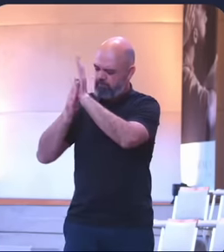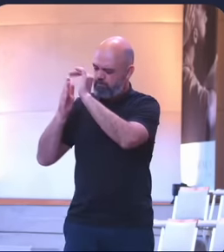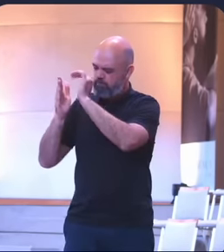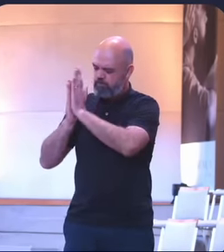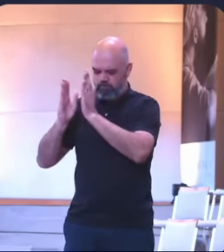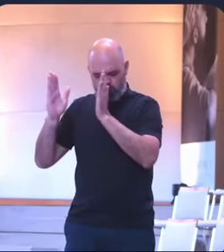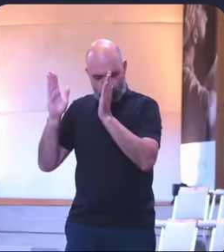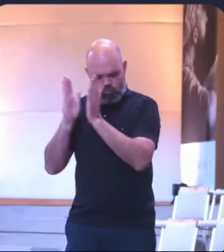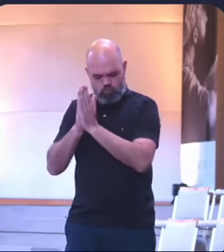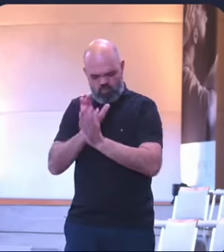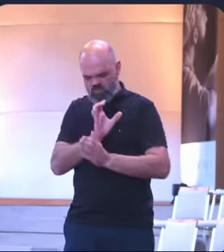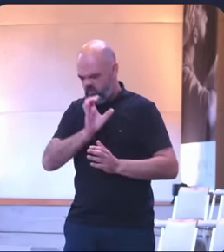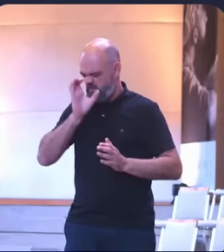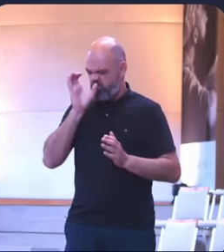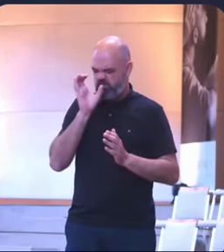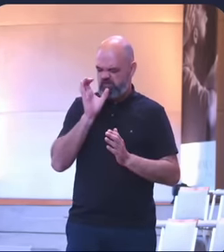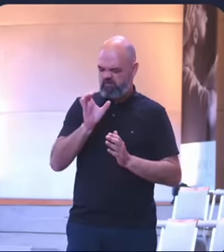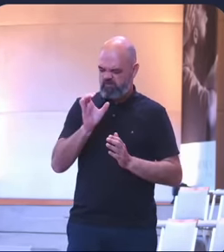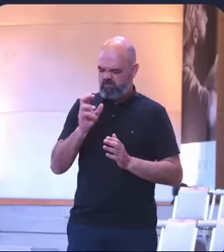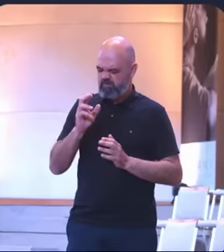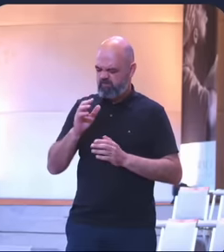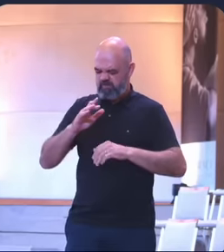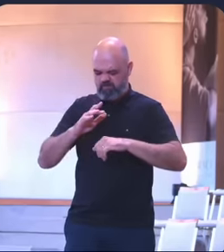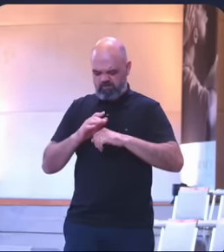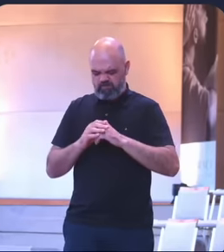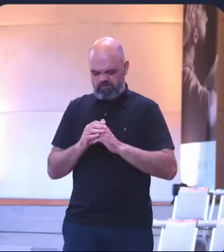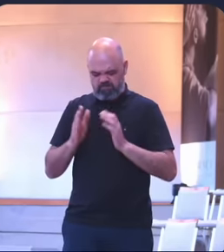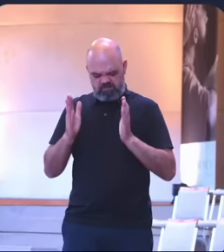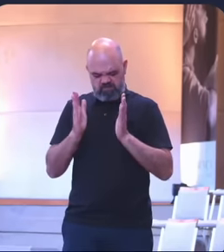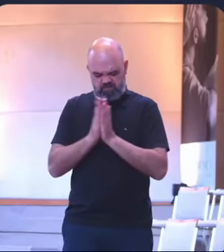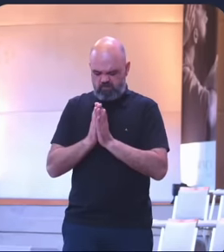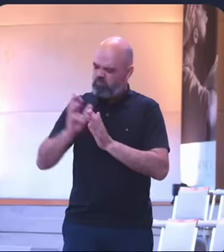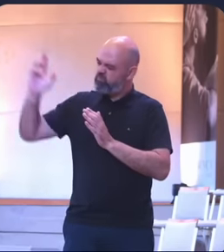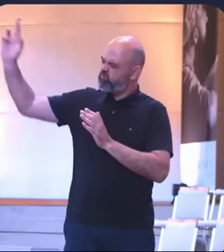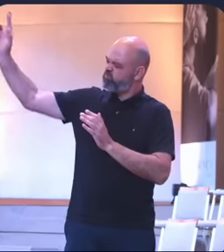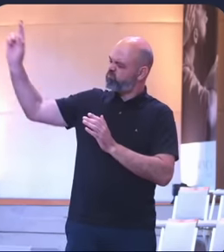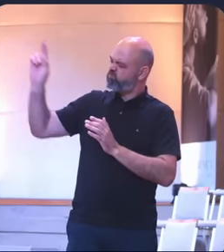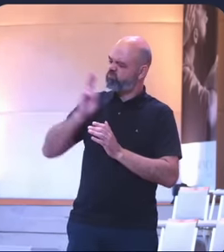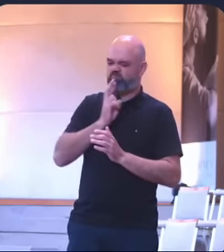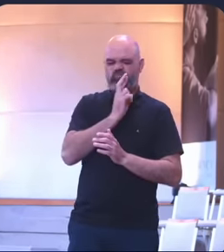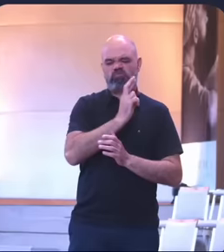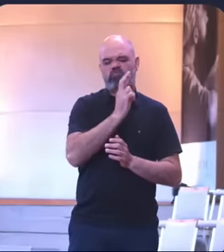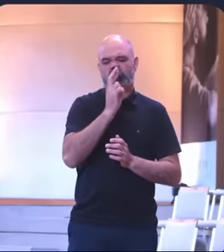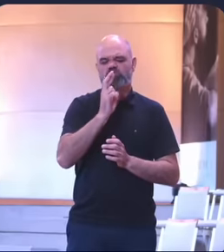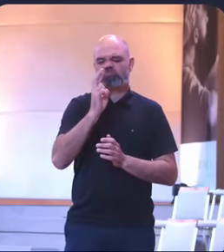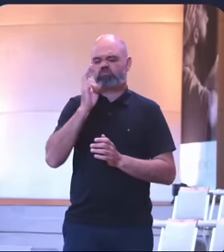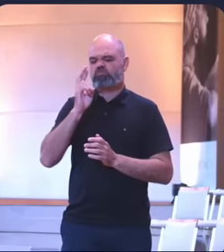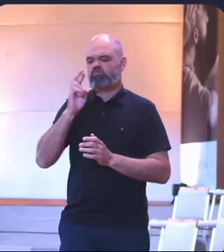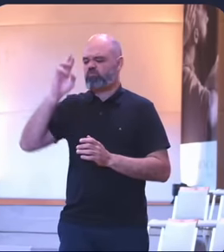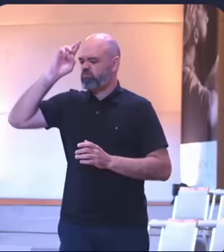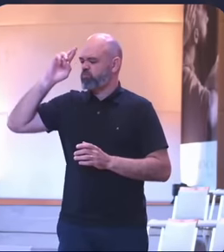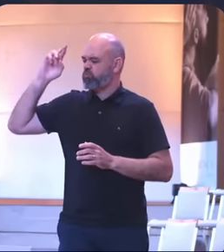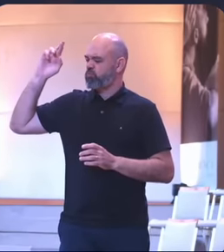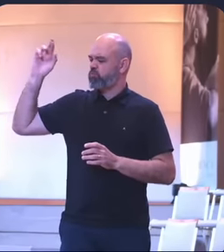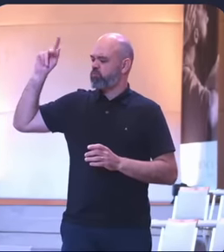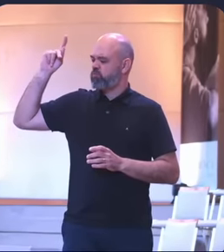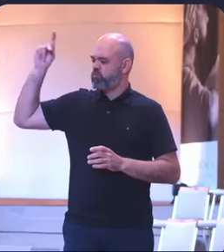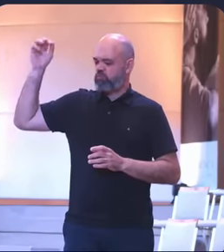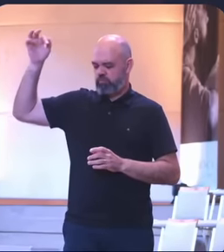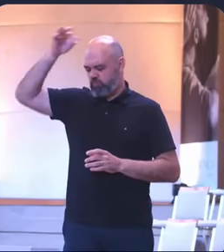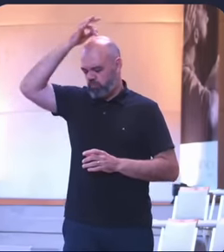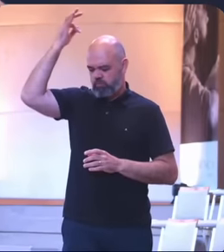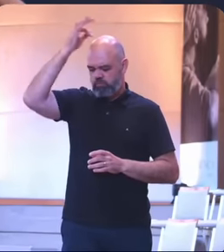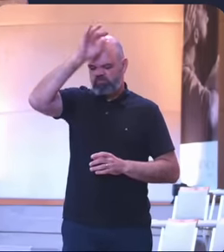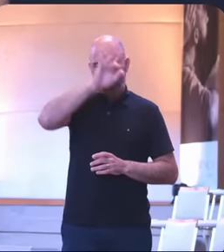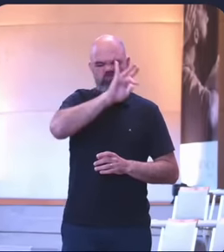no nosso meio, por orações respondidas, porque o Senhor com teu Espírito tocou a nossa vida e